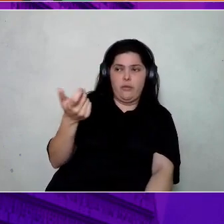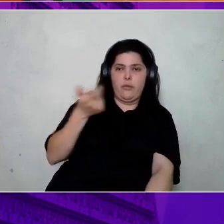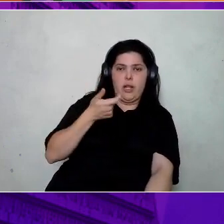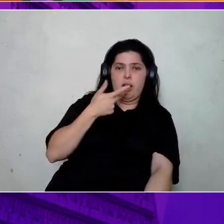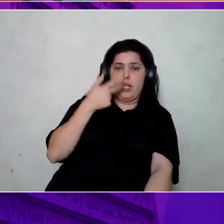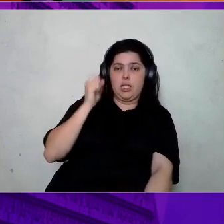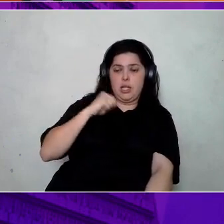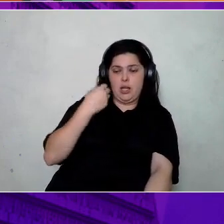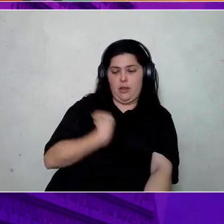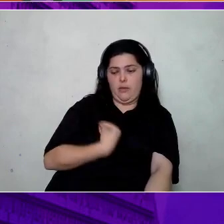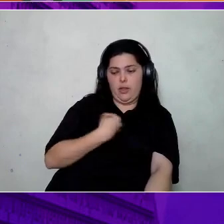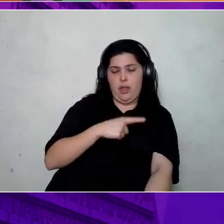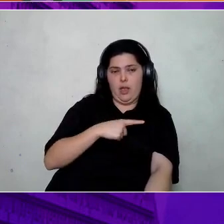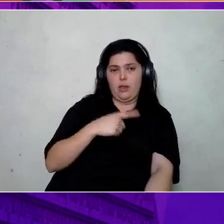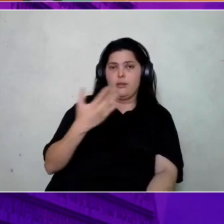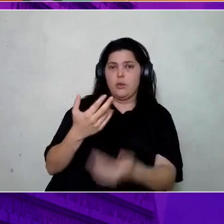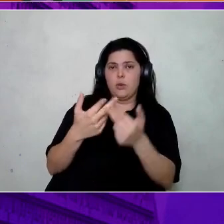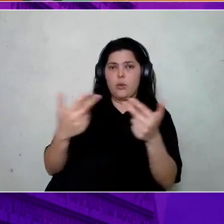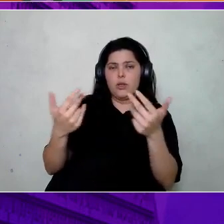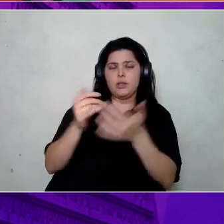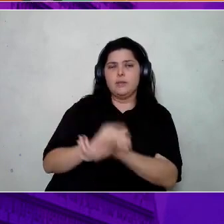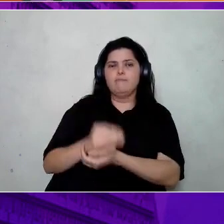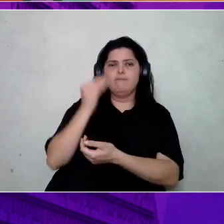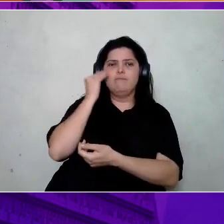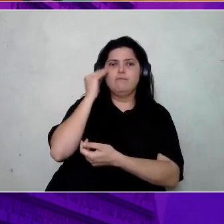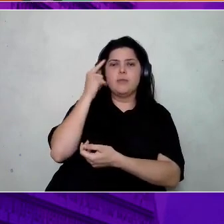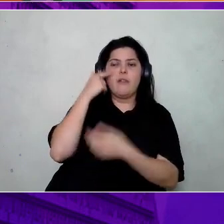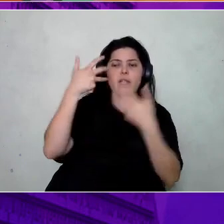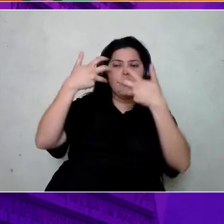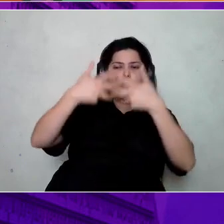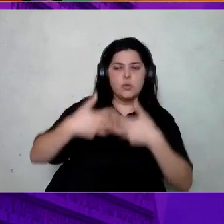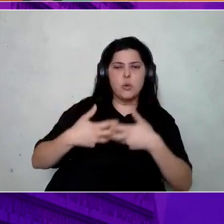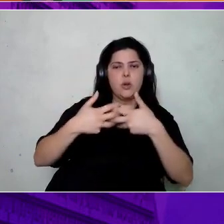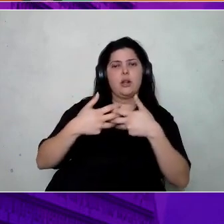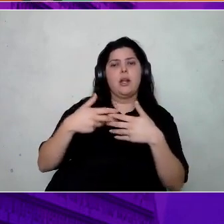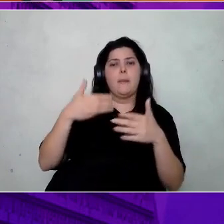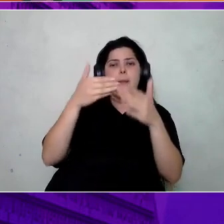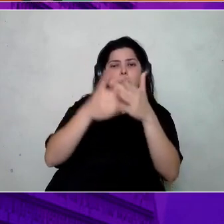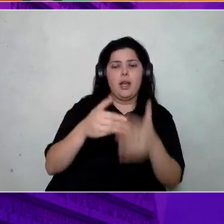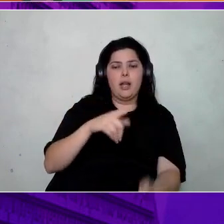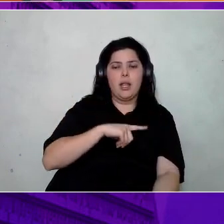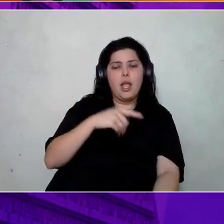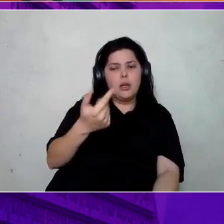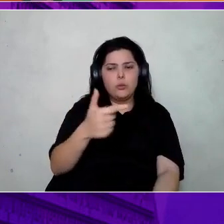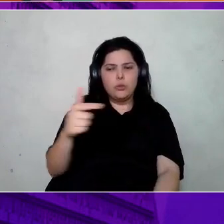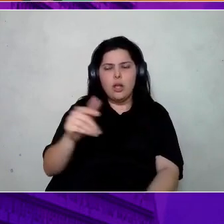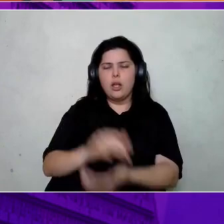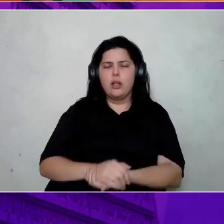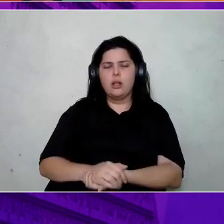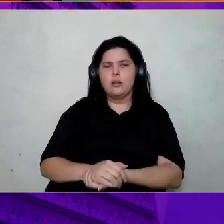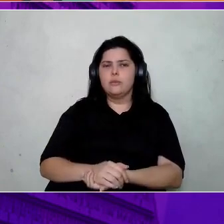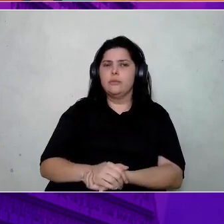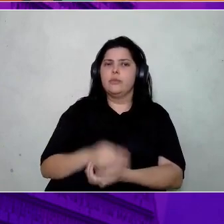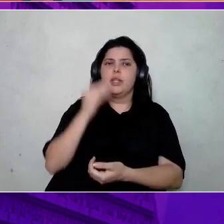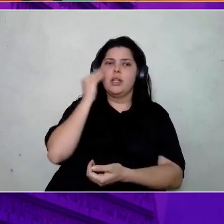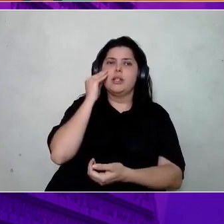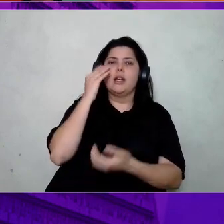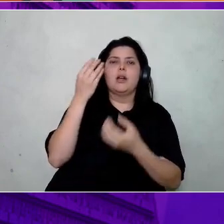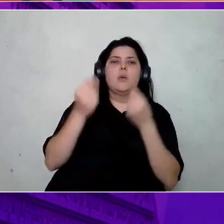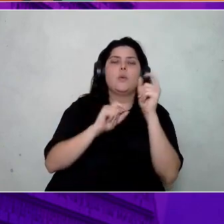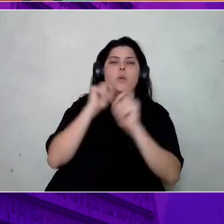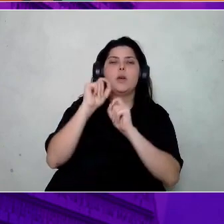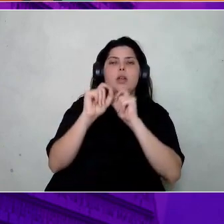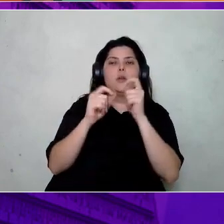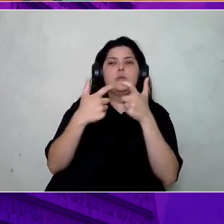você vai tentar validar se existe mesmo essa barreira, se não, né, ou vai tentar buscar uma maneira